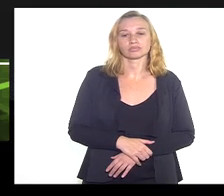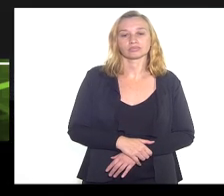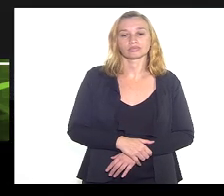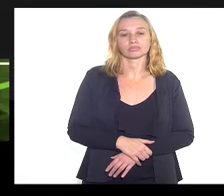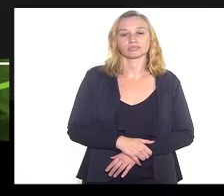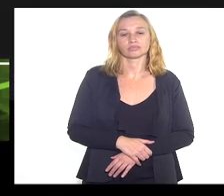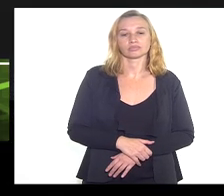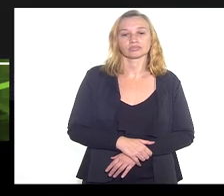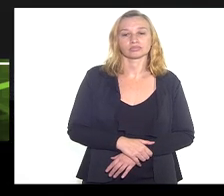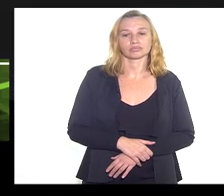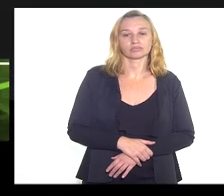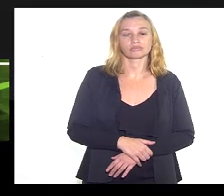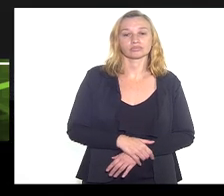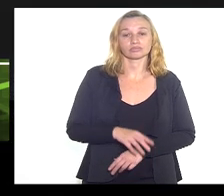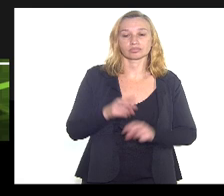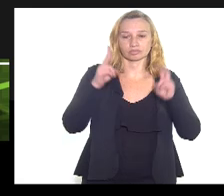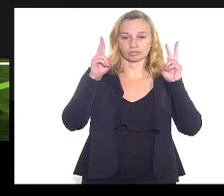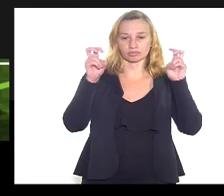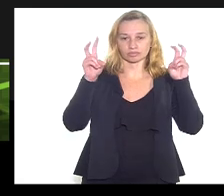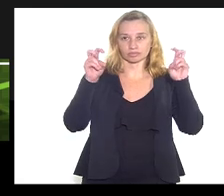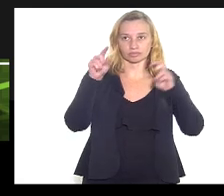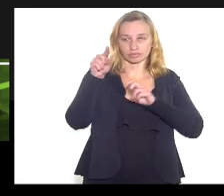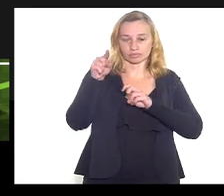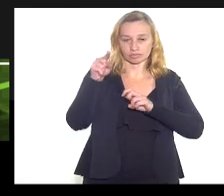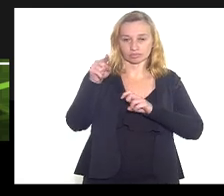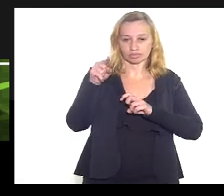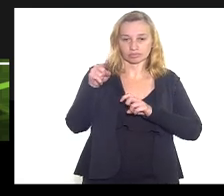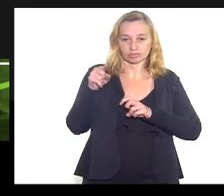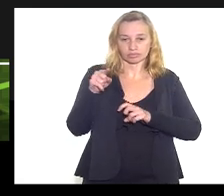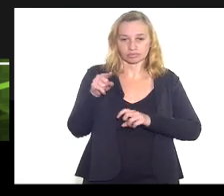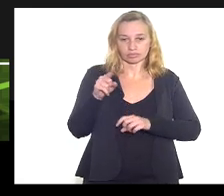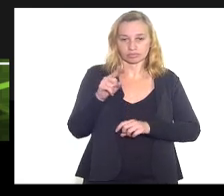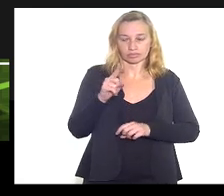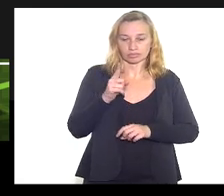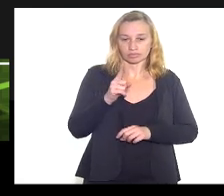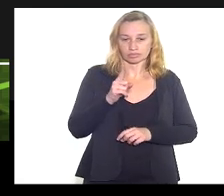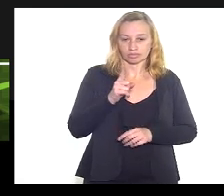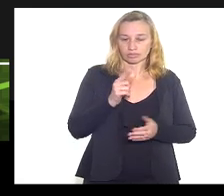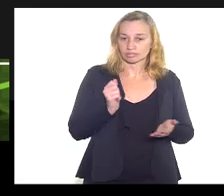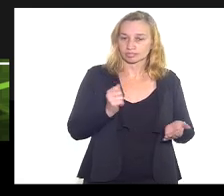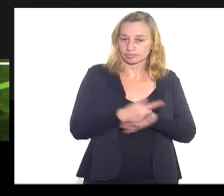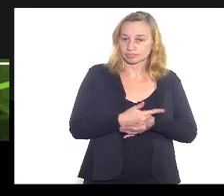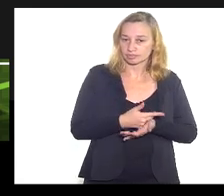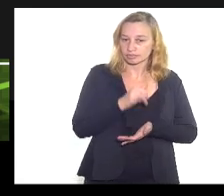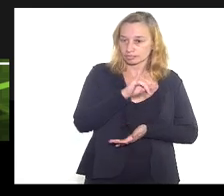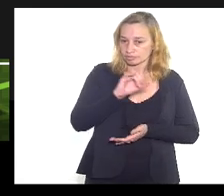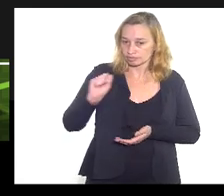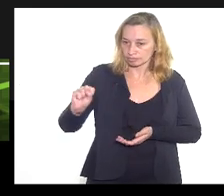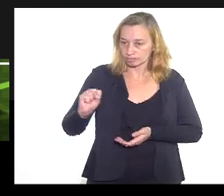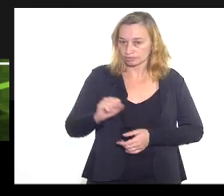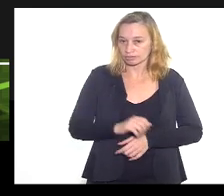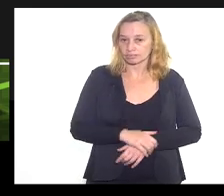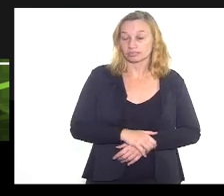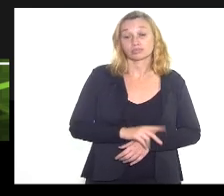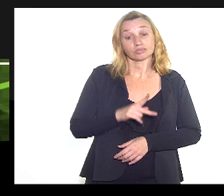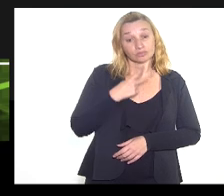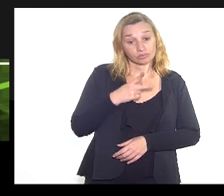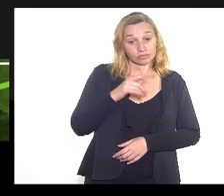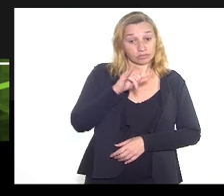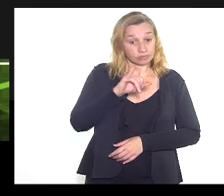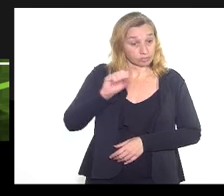nesse caso específico, uma sonegação. Eu estou falando de ICMS. Não estou falando de